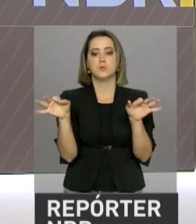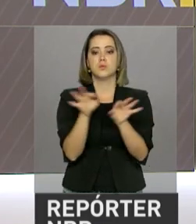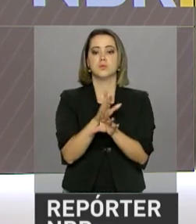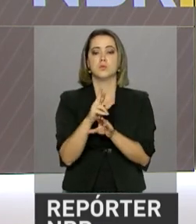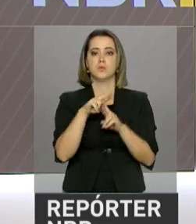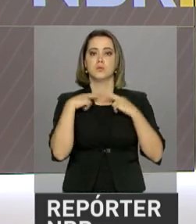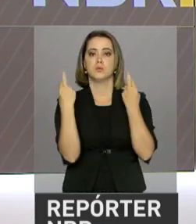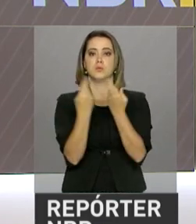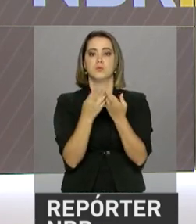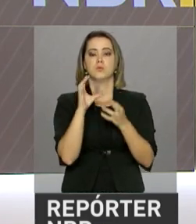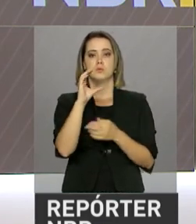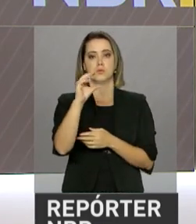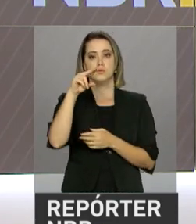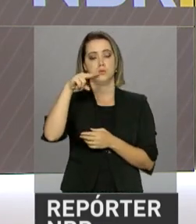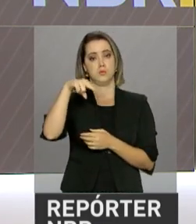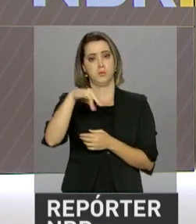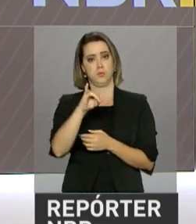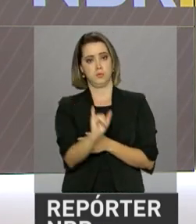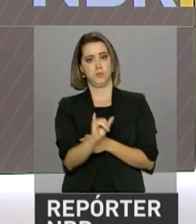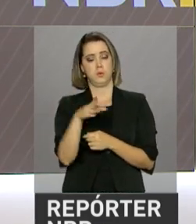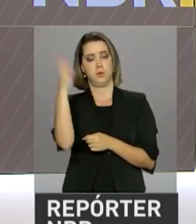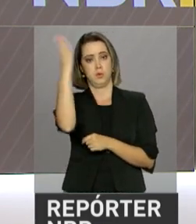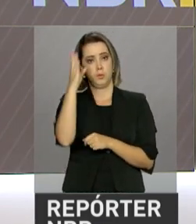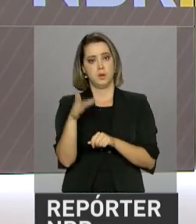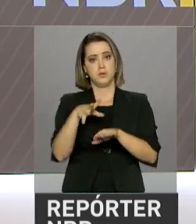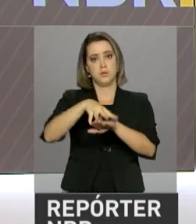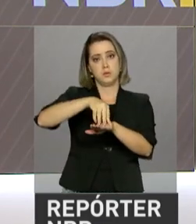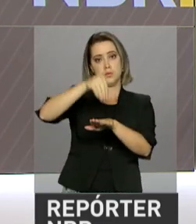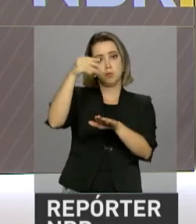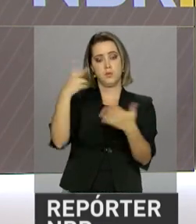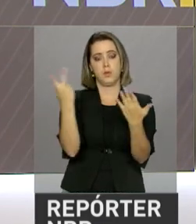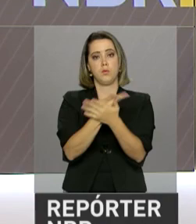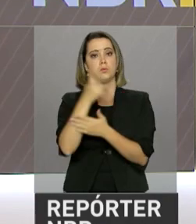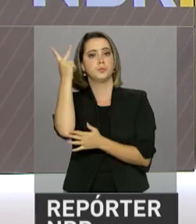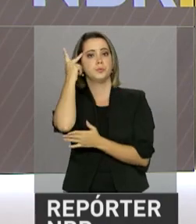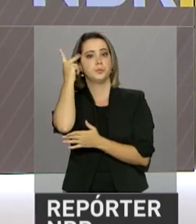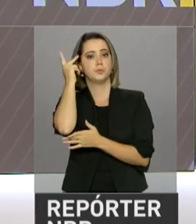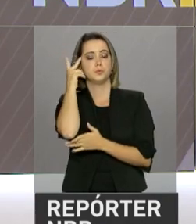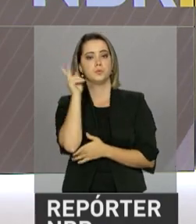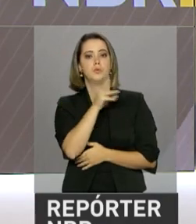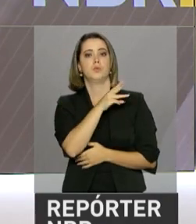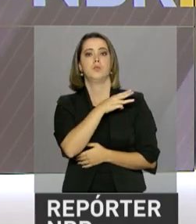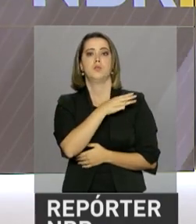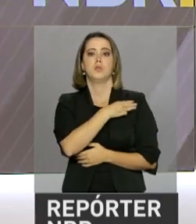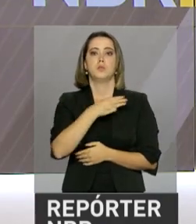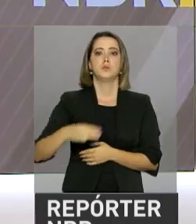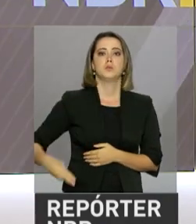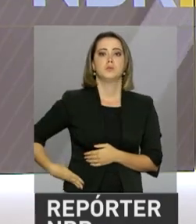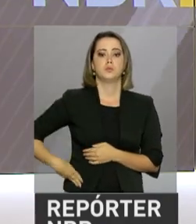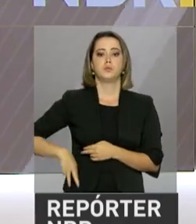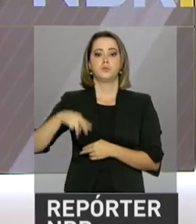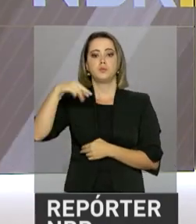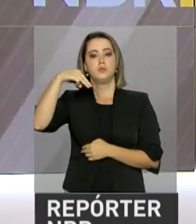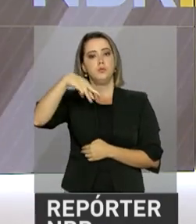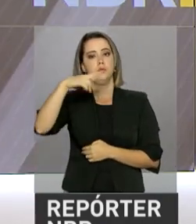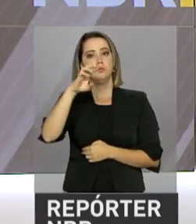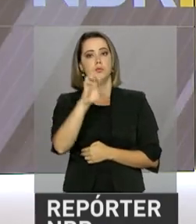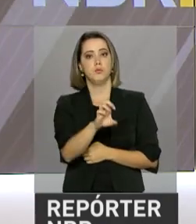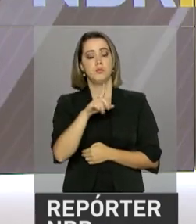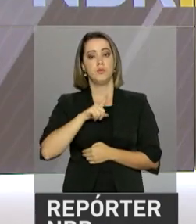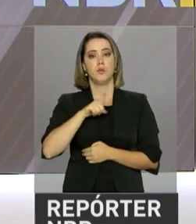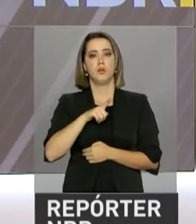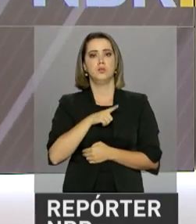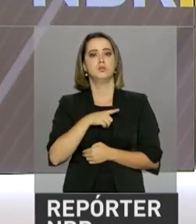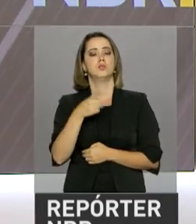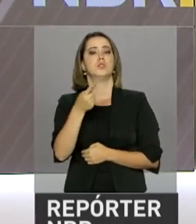da reunião do Conselho Empresarial Brasil-Suécia, que aconteceu em São Paulo. Segundo o Ministério das Relações Exteriores, existe